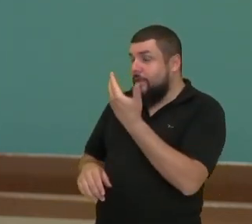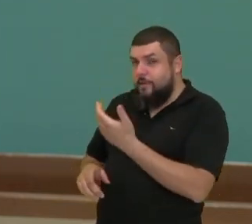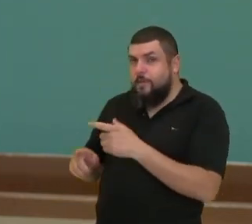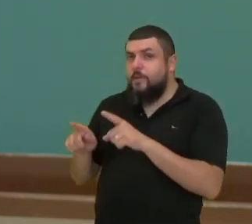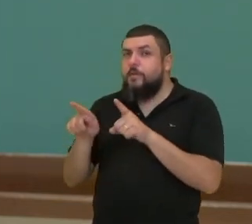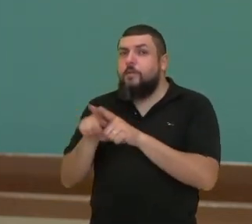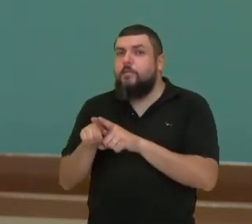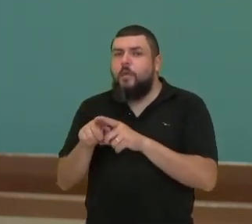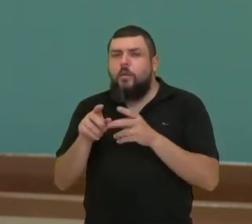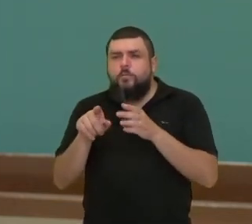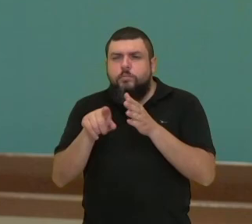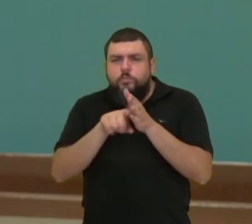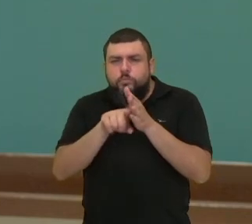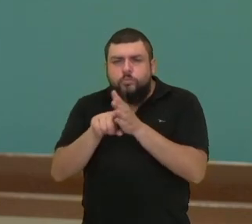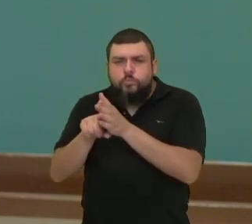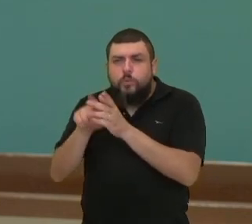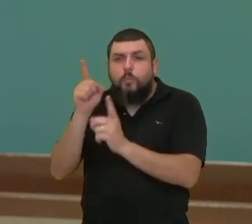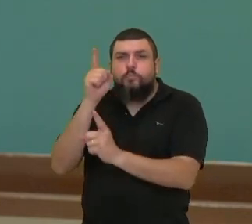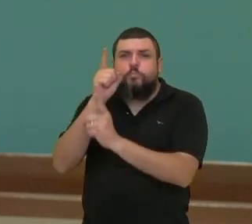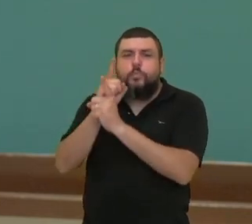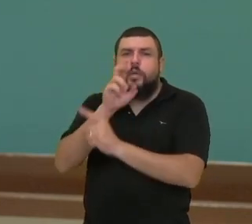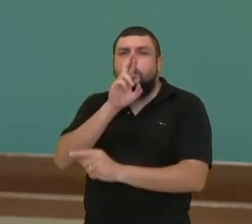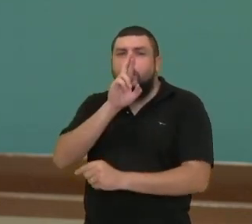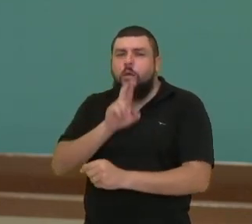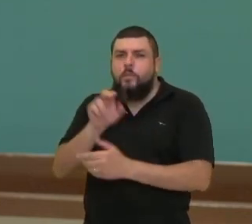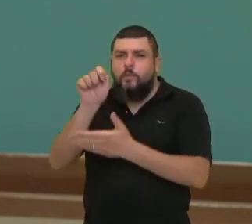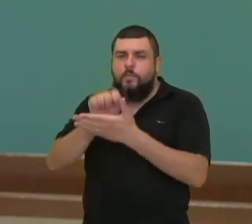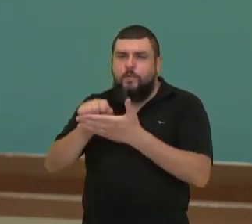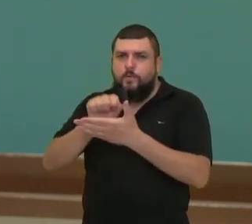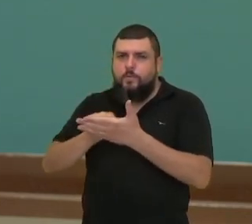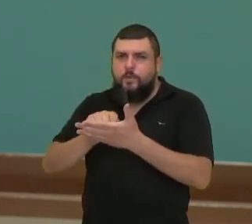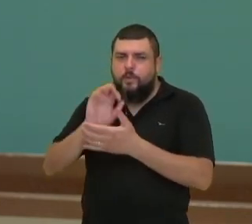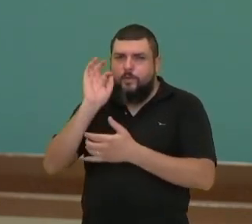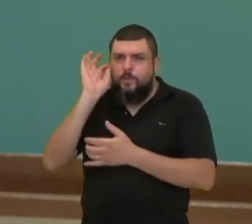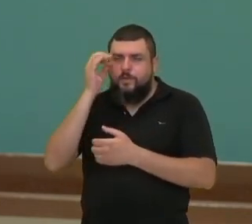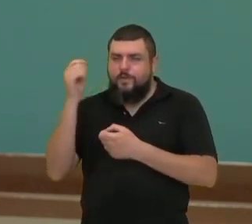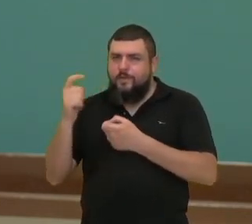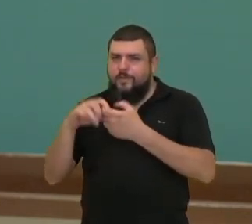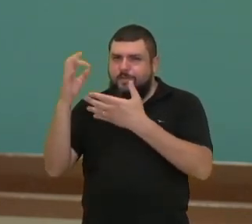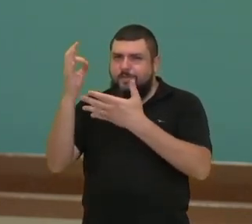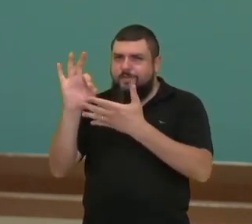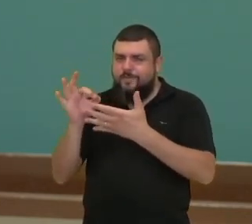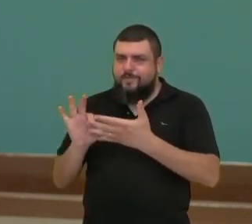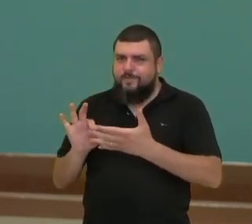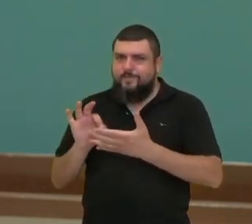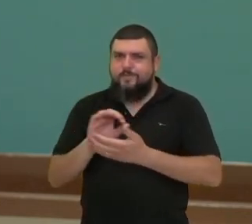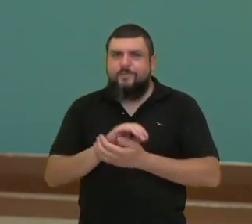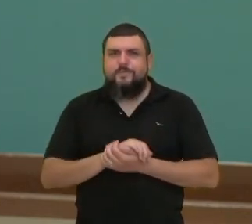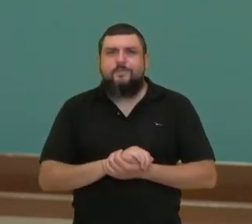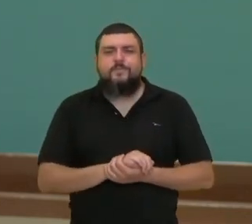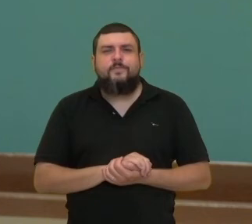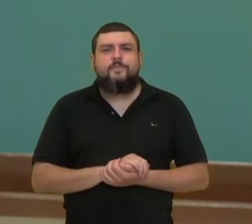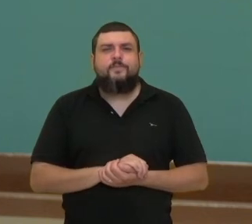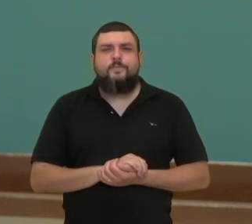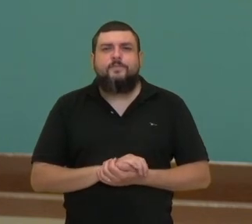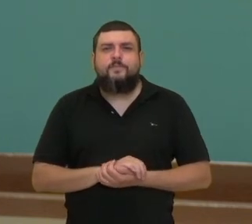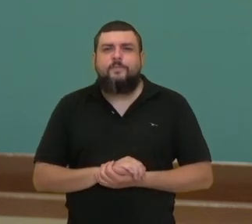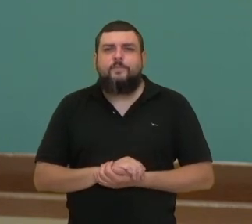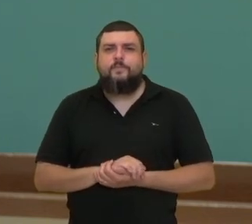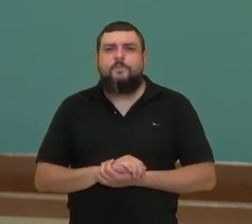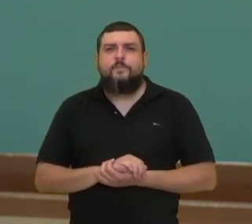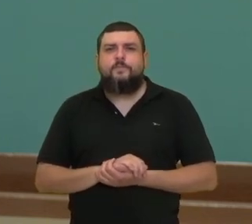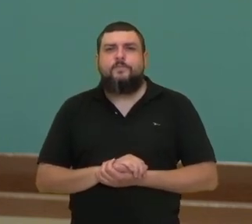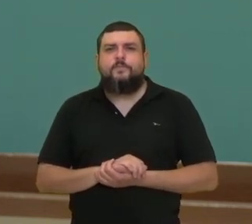onde está ali a conjunção e anotar qual é a conjunção. Eu volto já já explicando aqui,